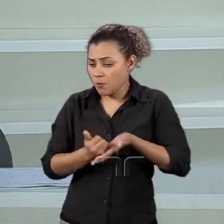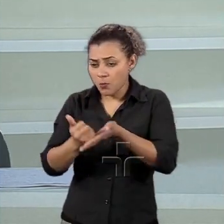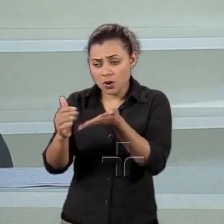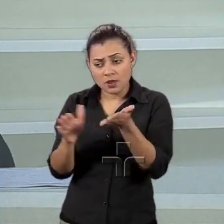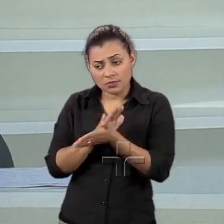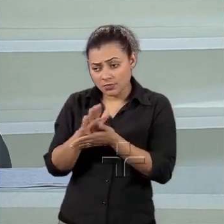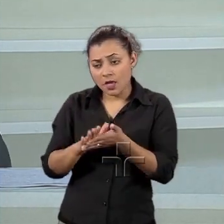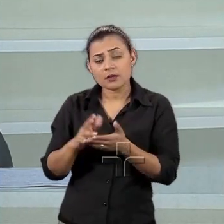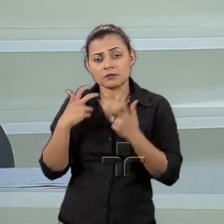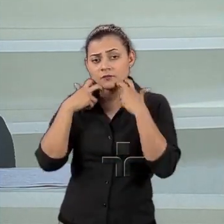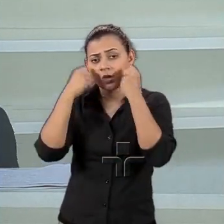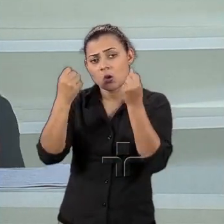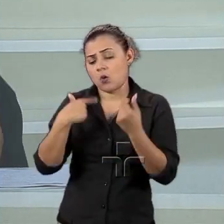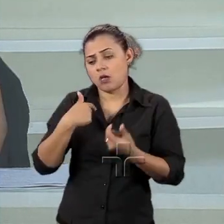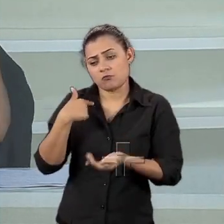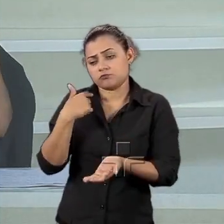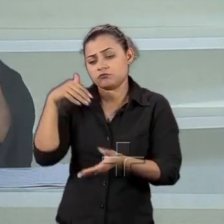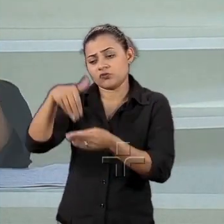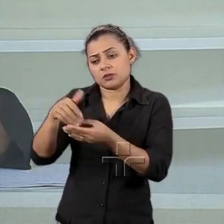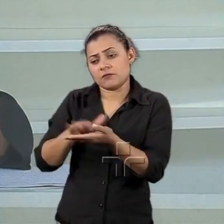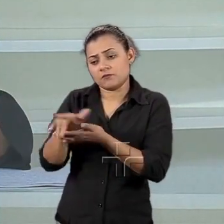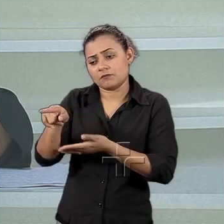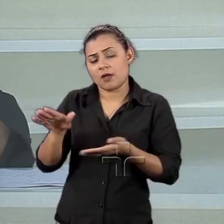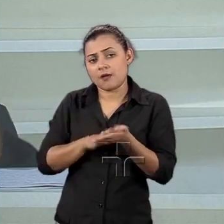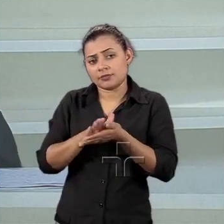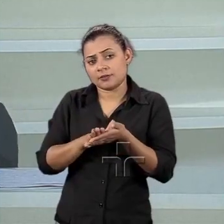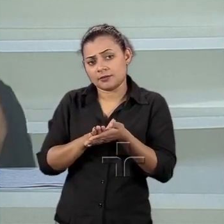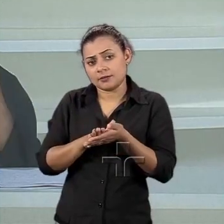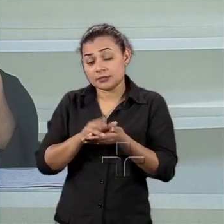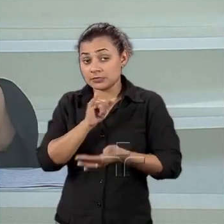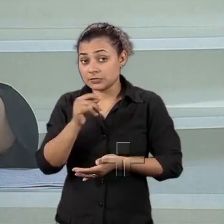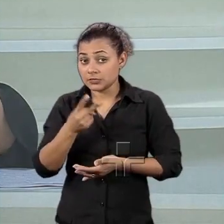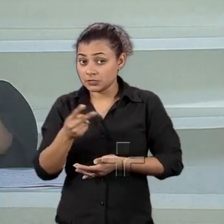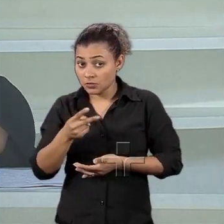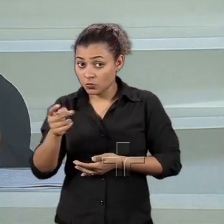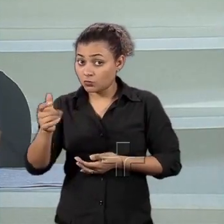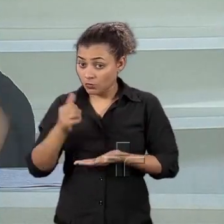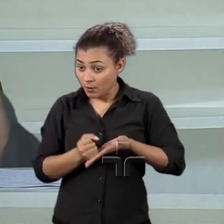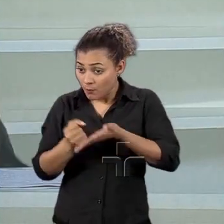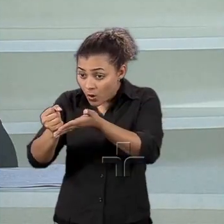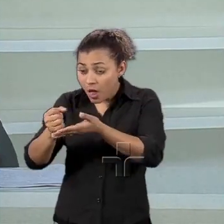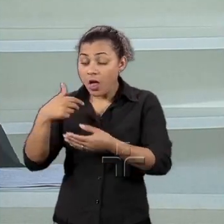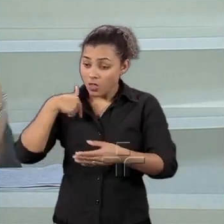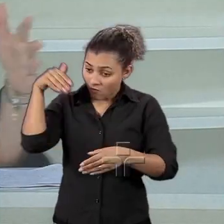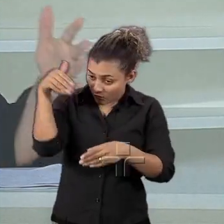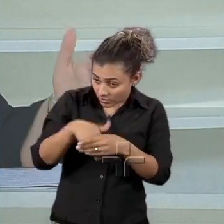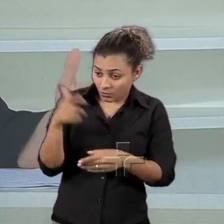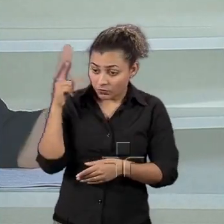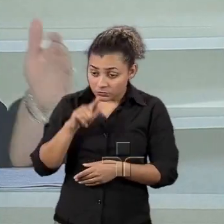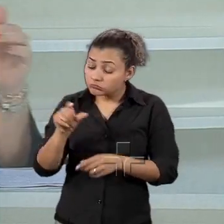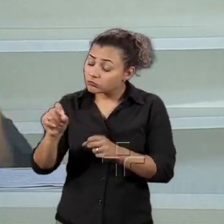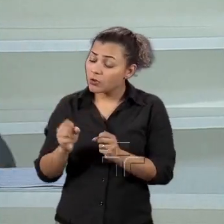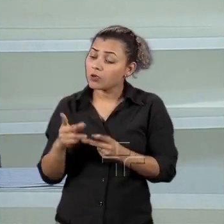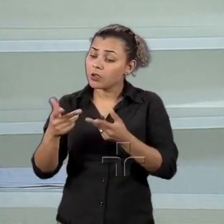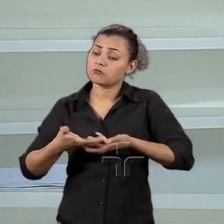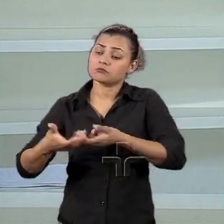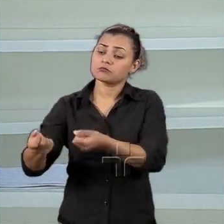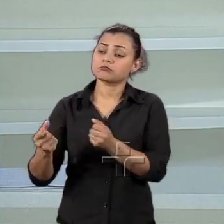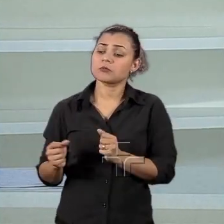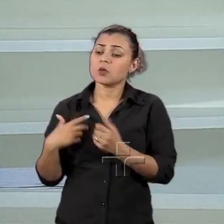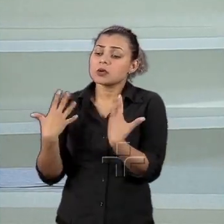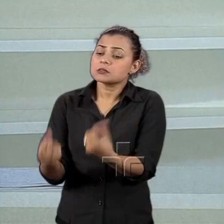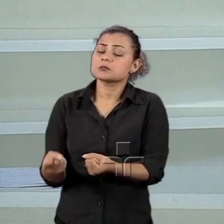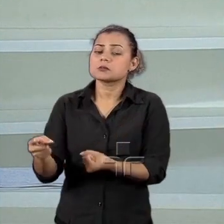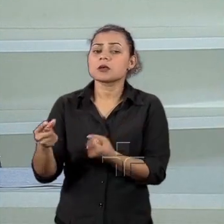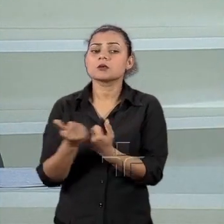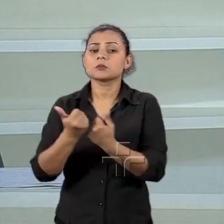seria constrangedor. Se no seu segundo mandato eu conseguir apoiá-la, tiver todas as condições, aí sim nós podemos pensar